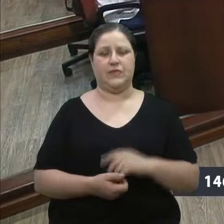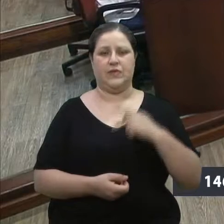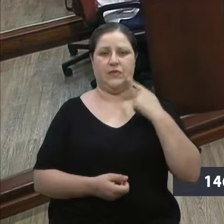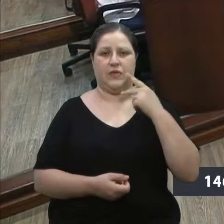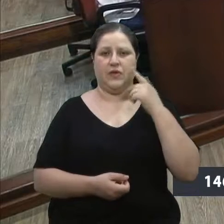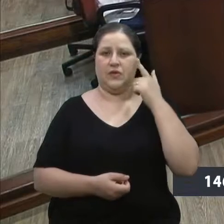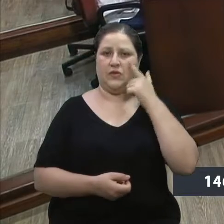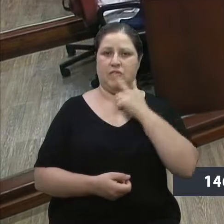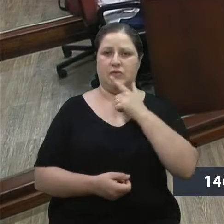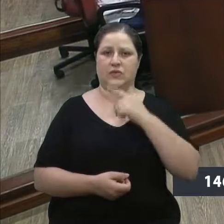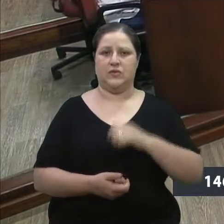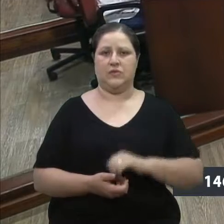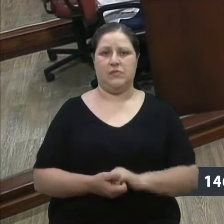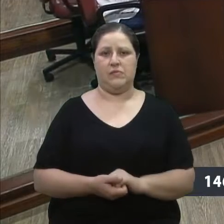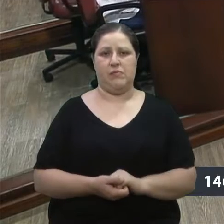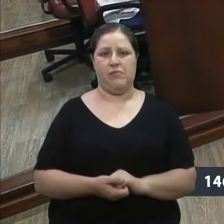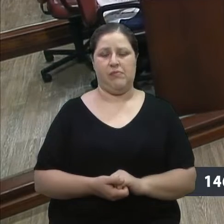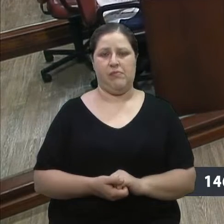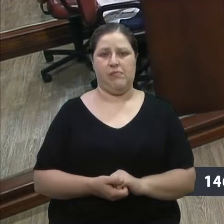Lucas.